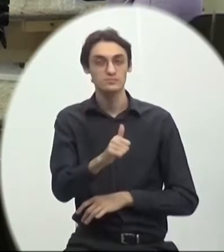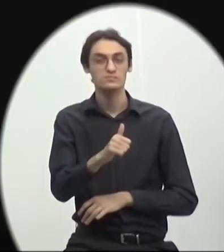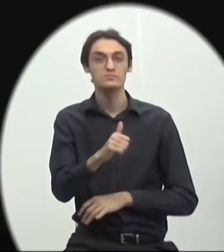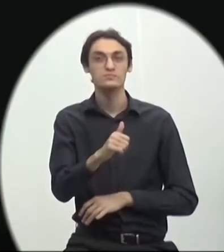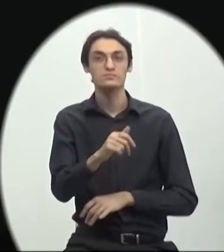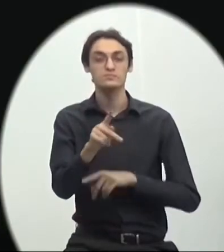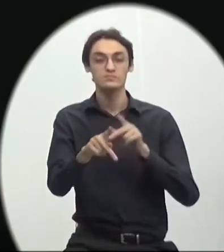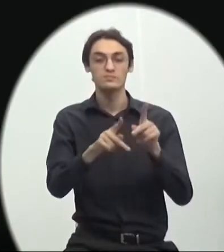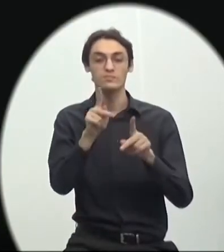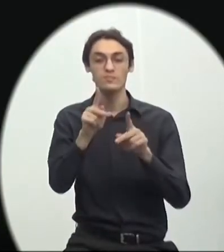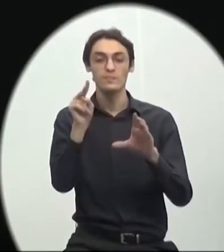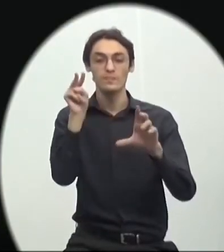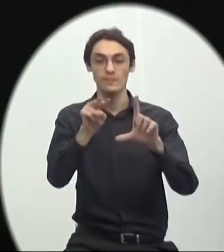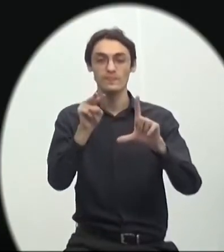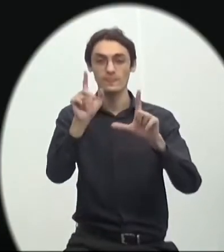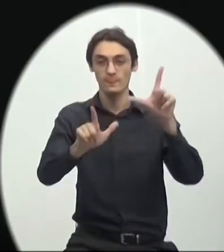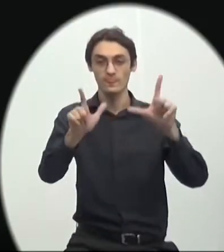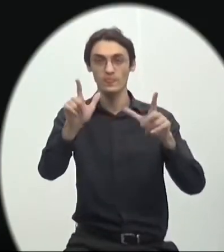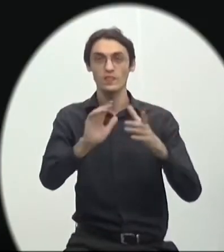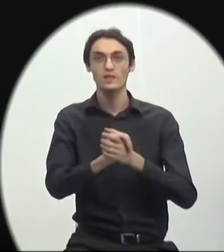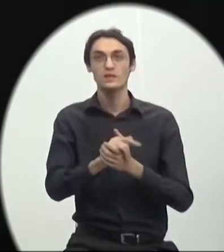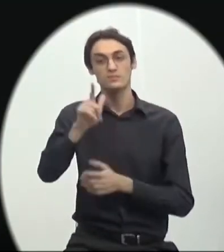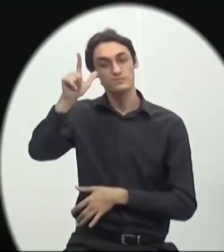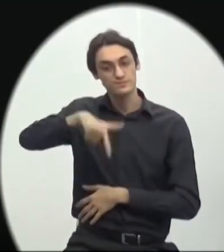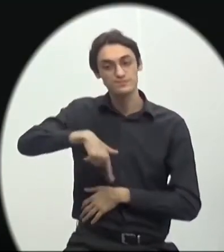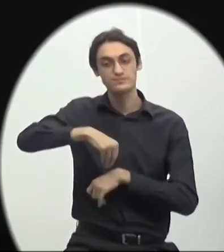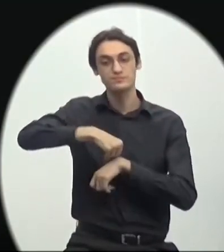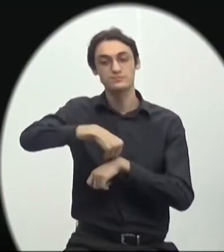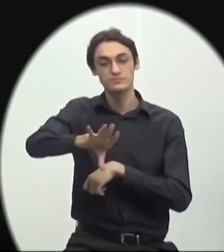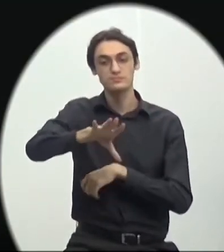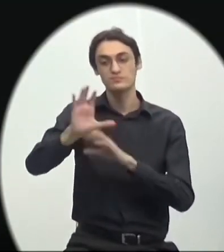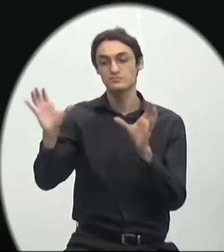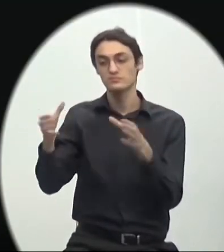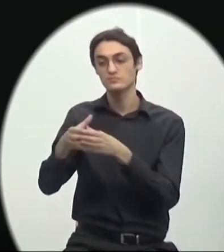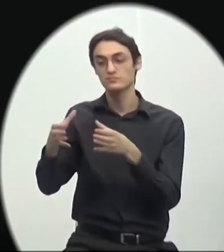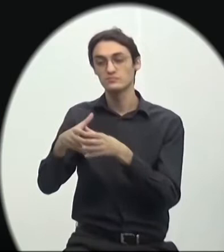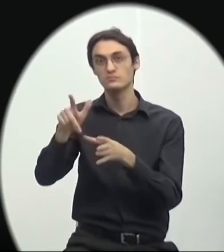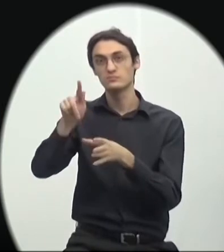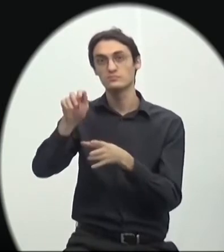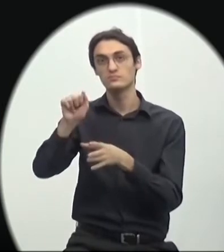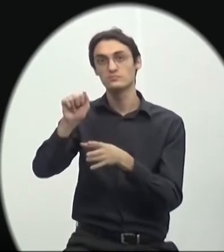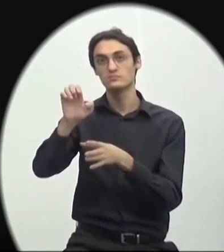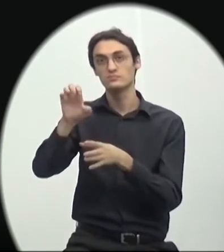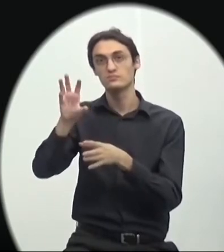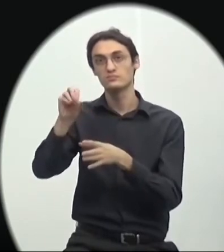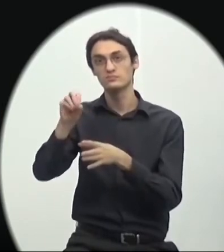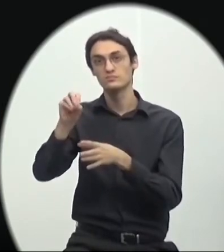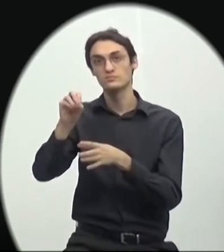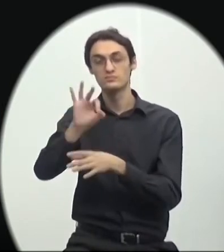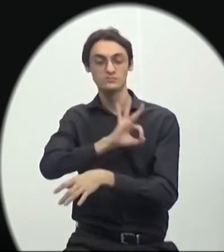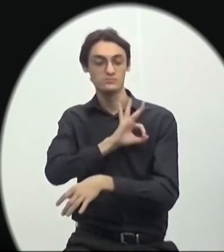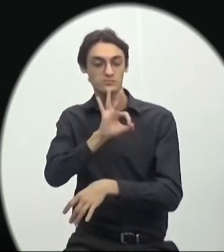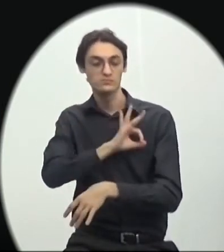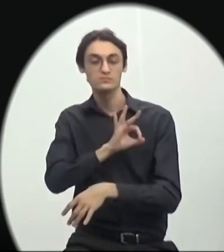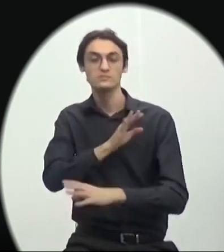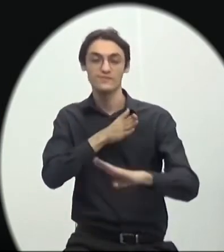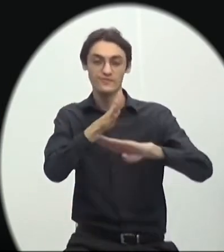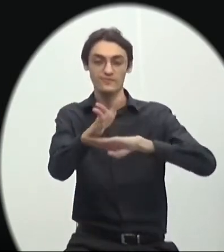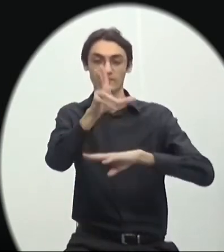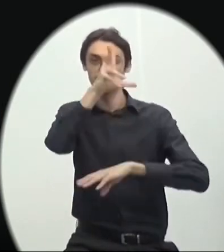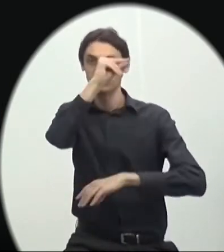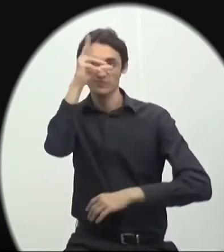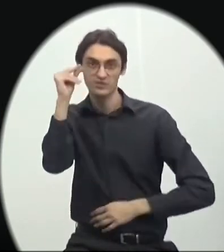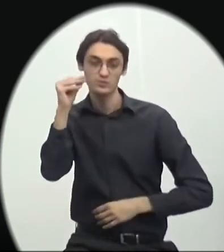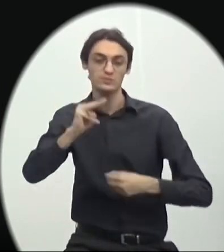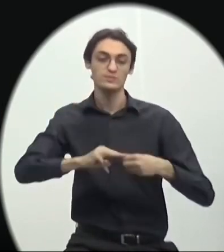assiste, eu gostaria de falar mais uma vez que o GAECO bateu na Prefeitura Municipal de Criciúma. Mais uma